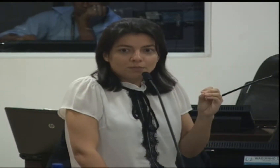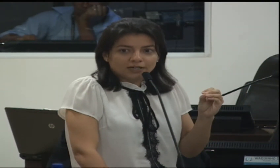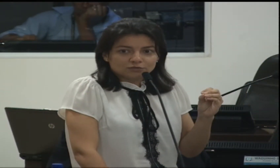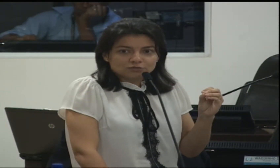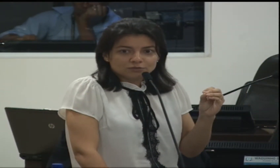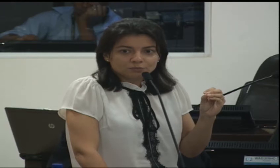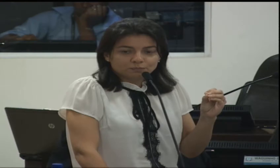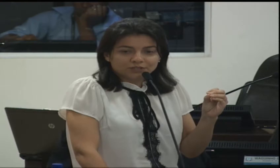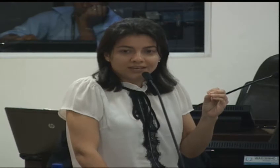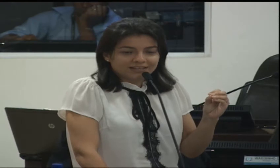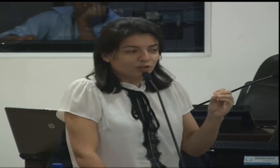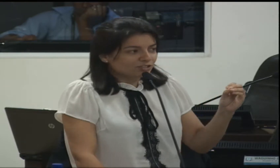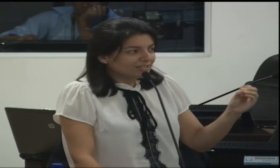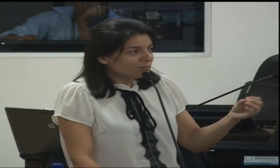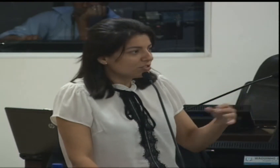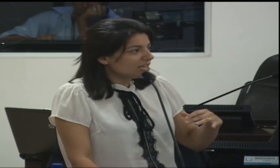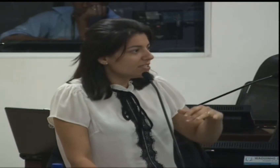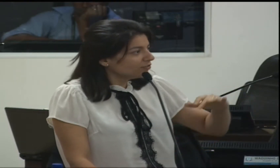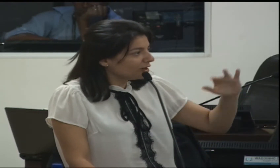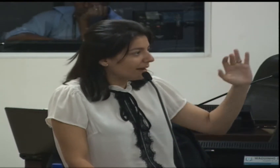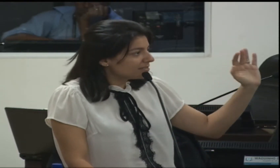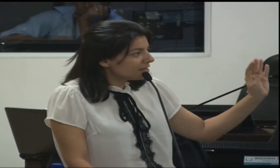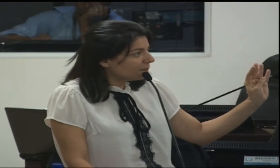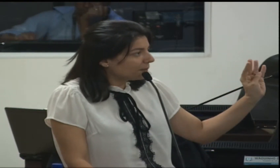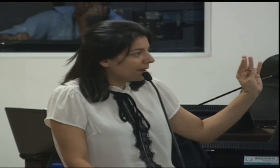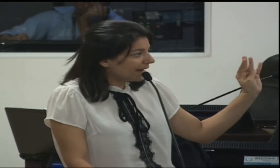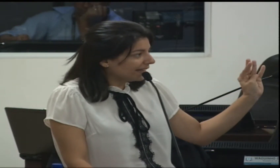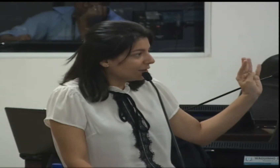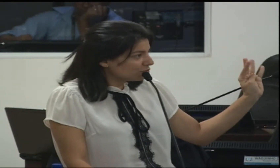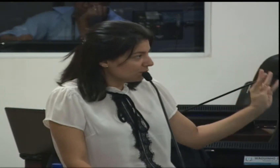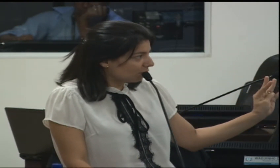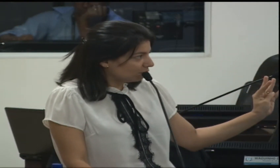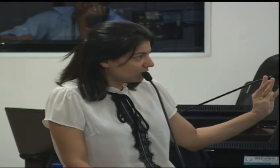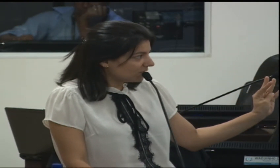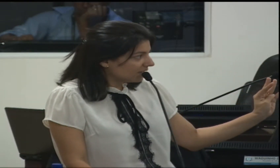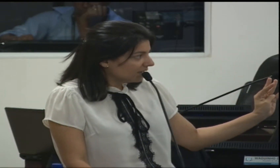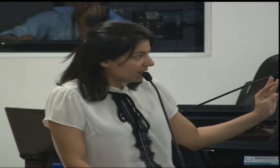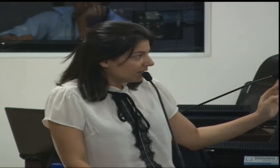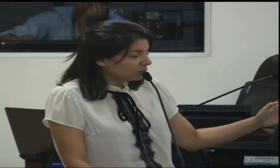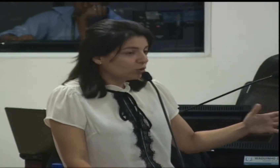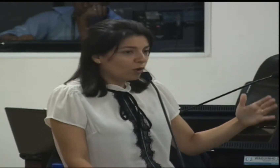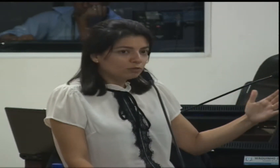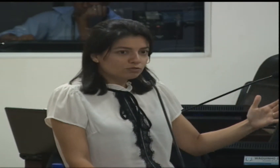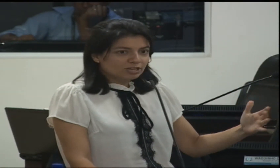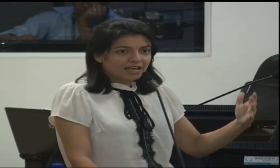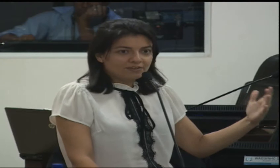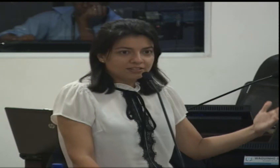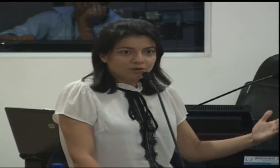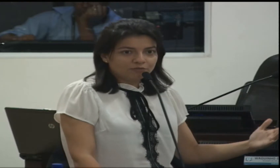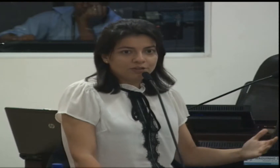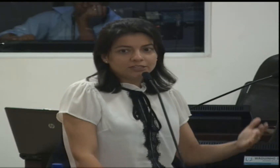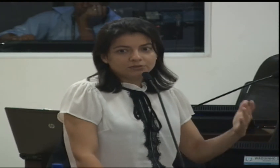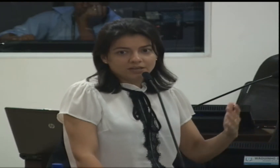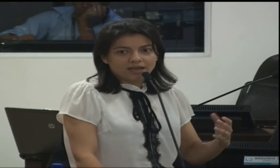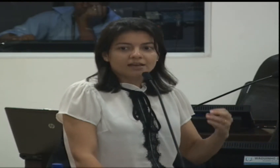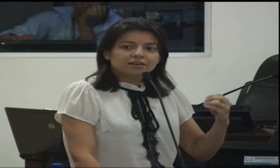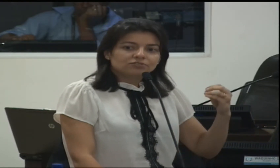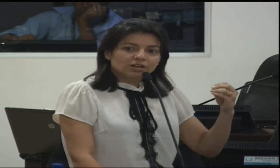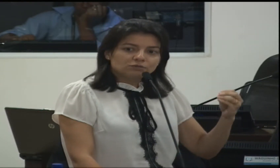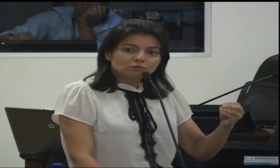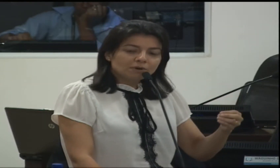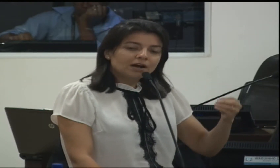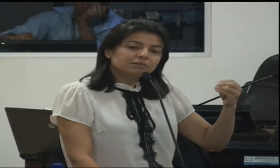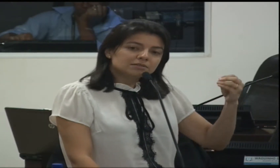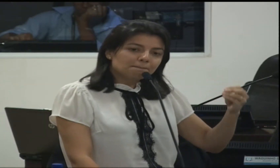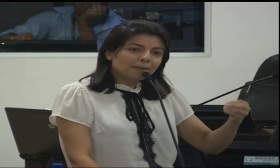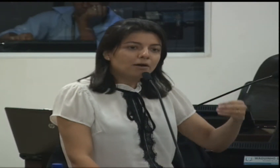direitos humanos, porque nós já temos desinformação propagada aos montes. Todos já devem ter ouvido que